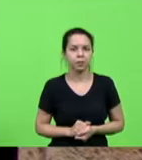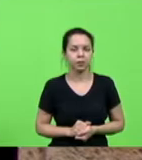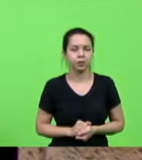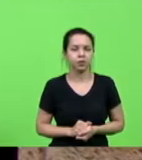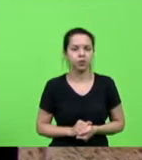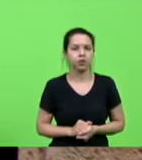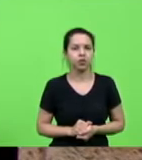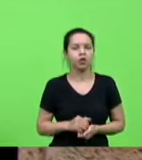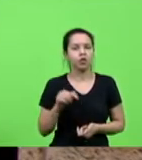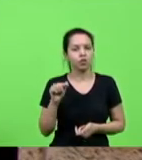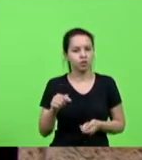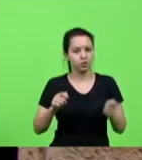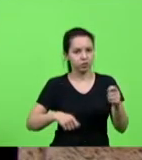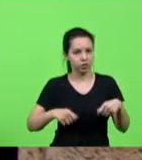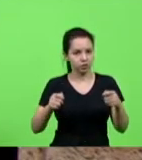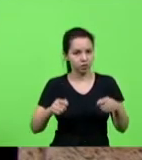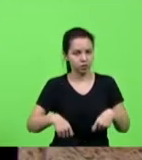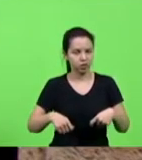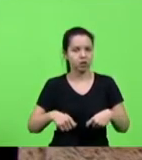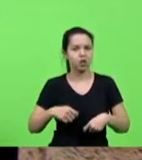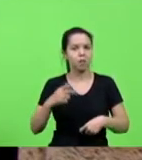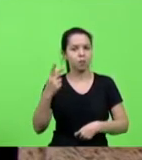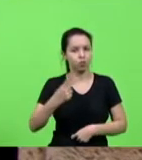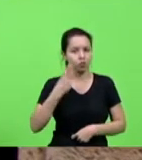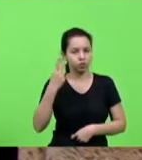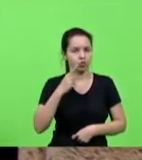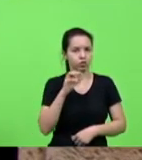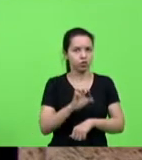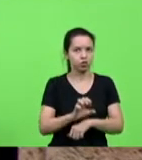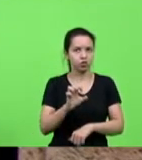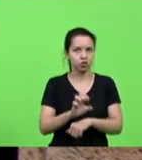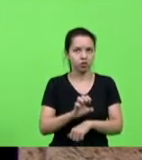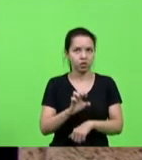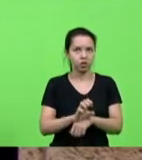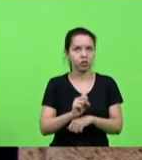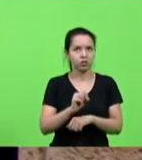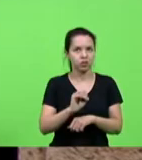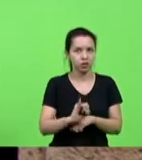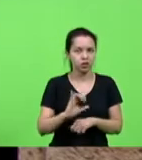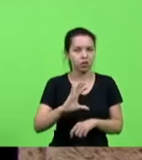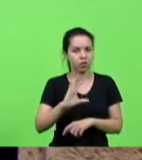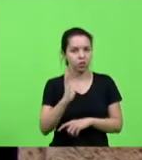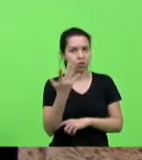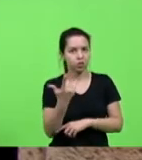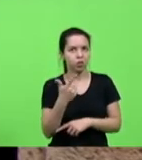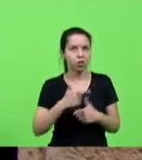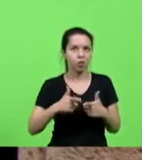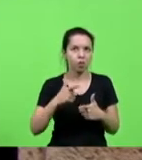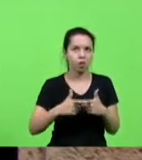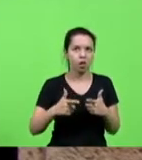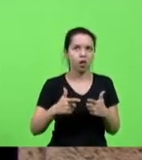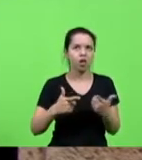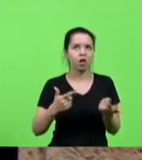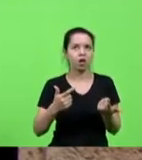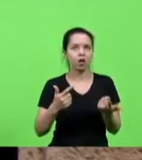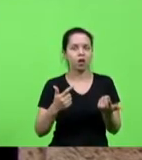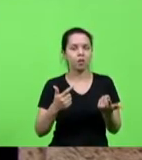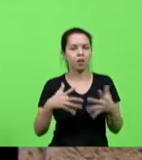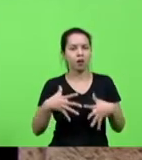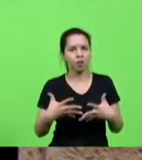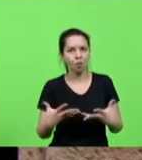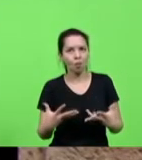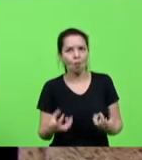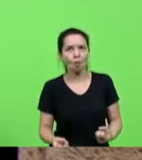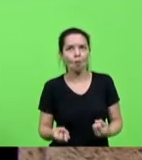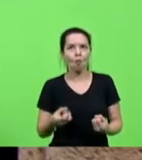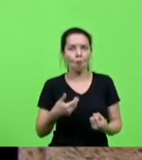essa capacidade de ser uma política de Estado para quando ocorrer qualquer situação de crise, de estiagem, vai ser como um gatilho